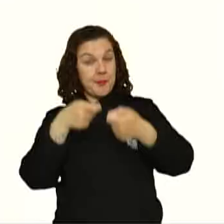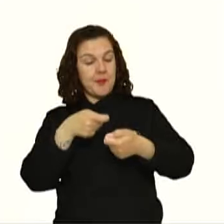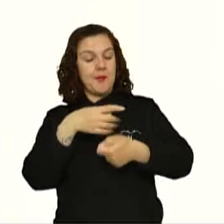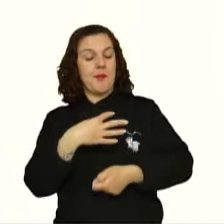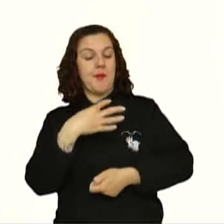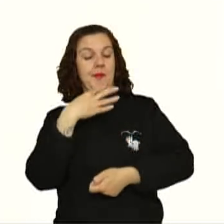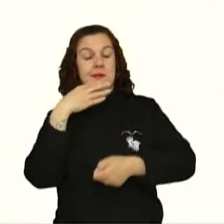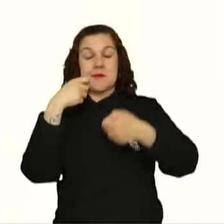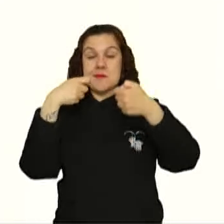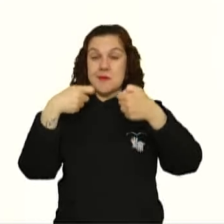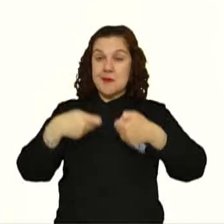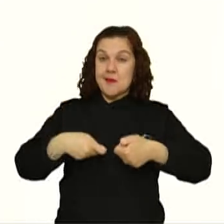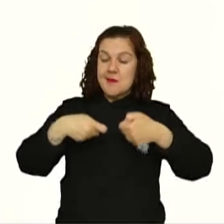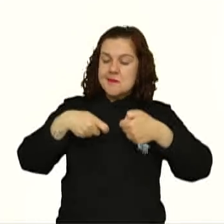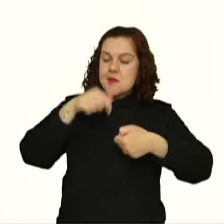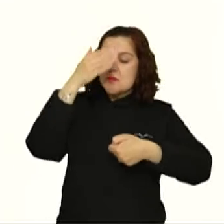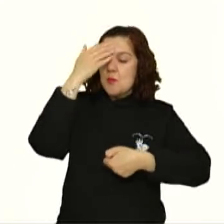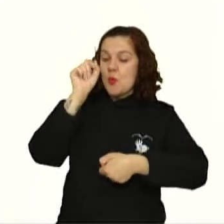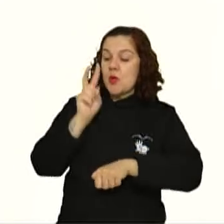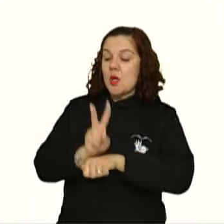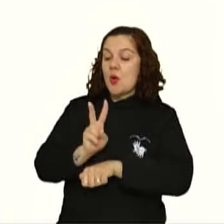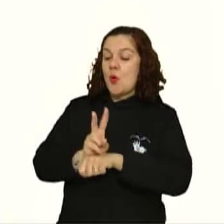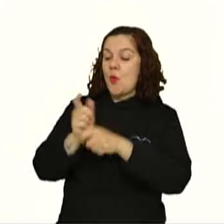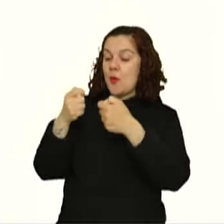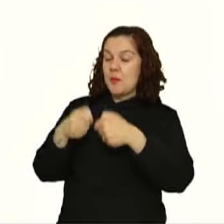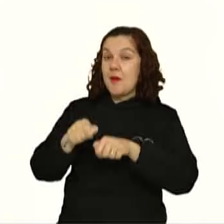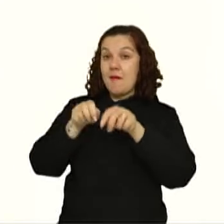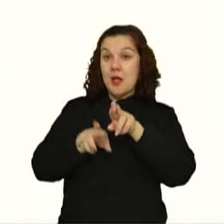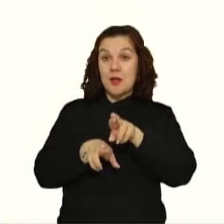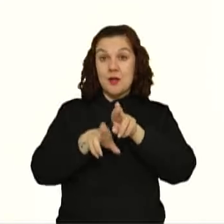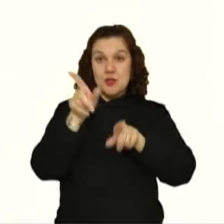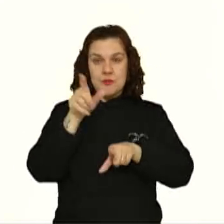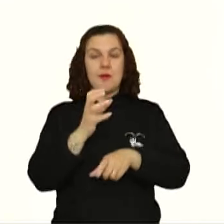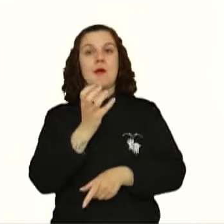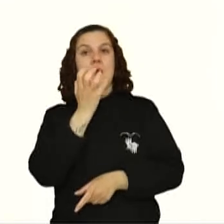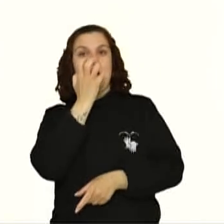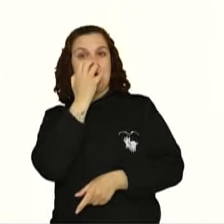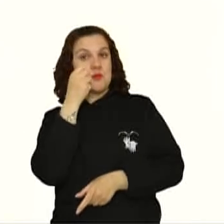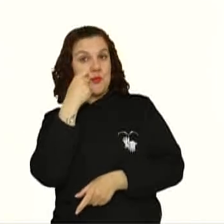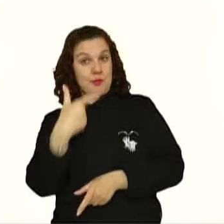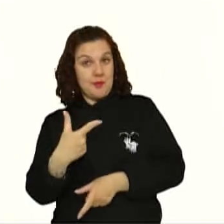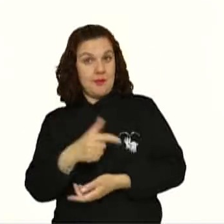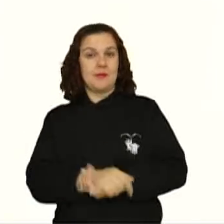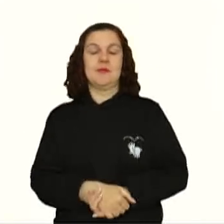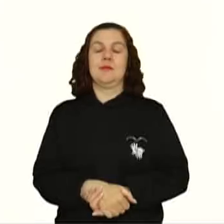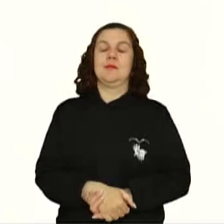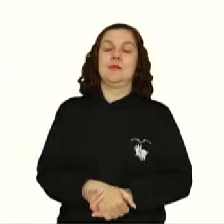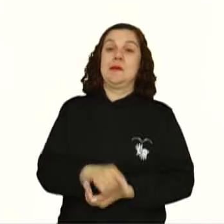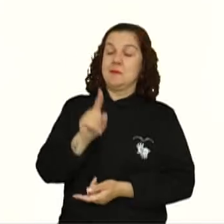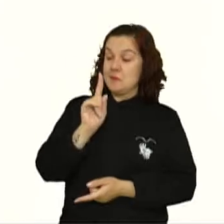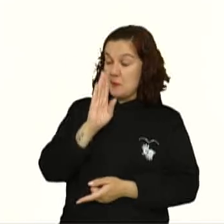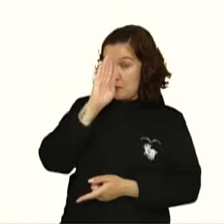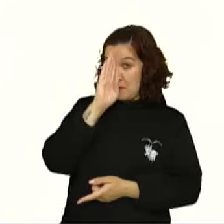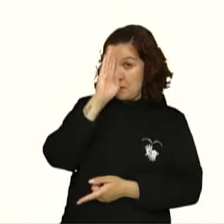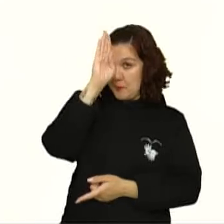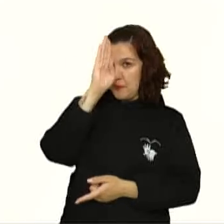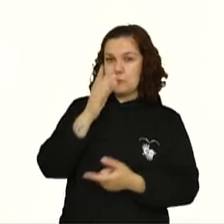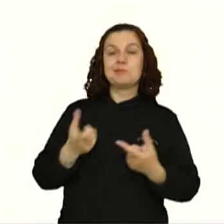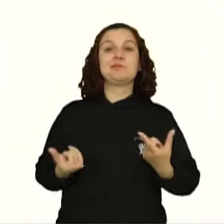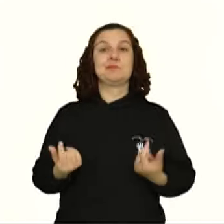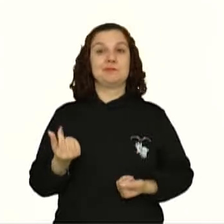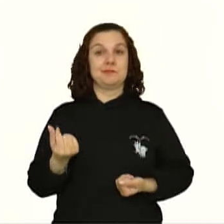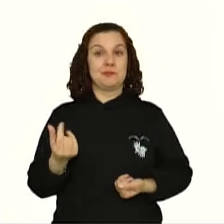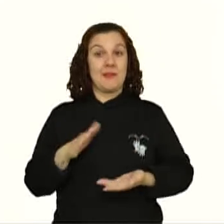as necessidades deles, que são diferentes de cães e gatos, inclusive